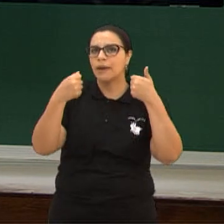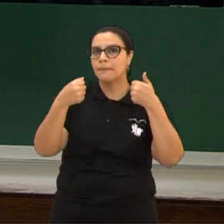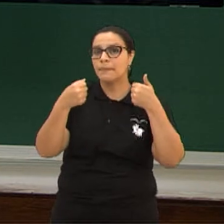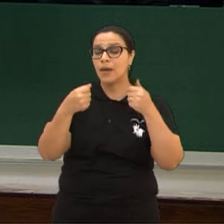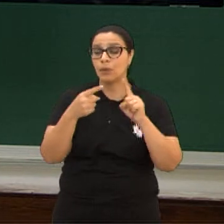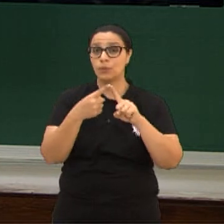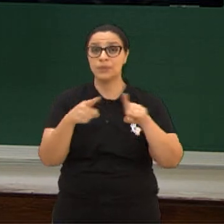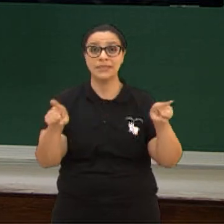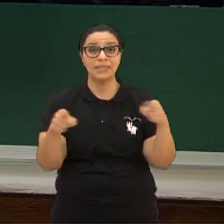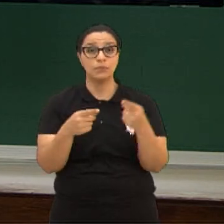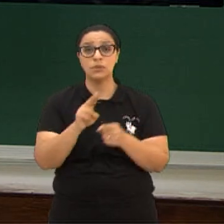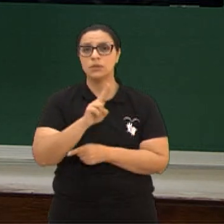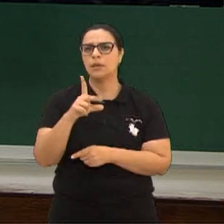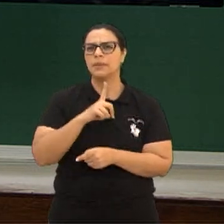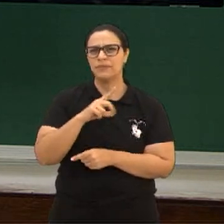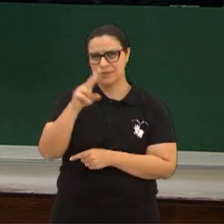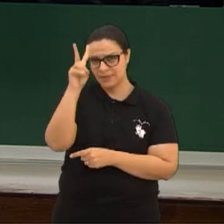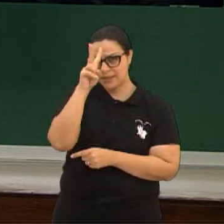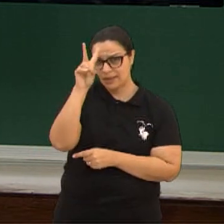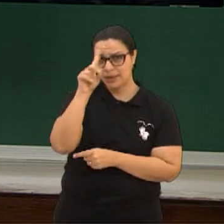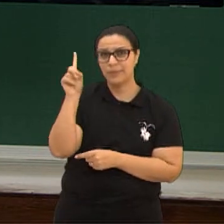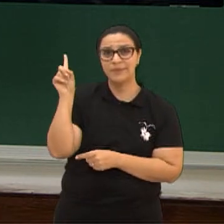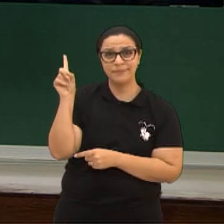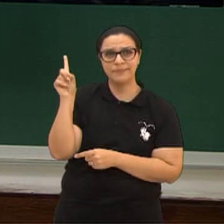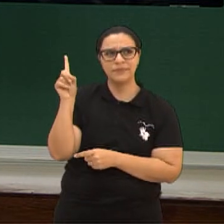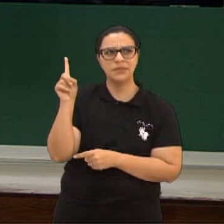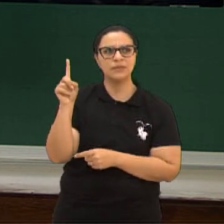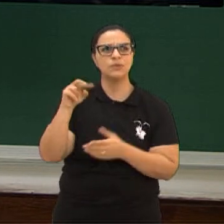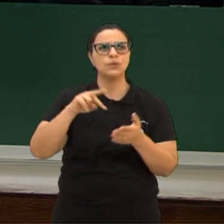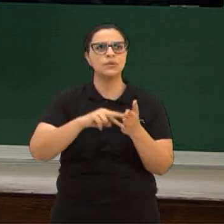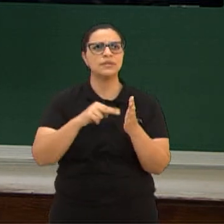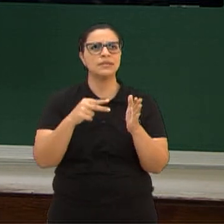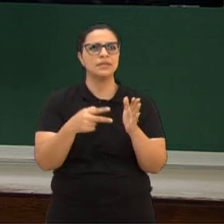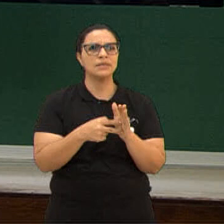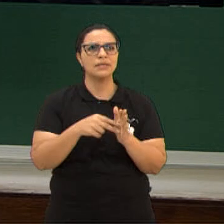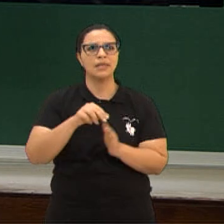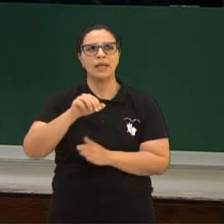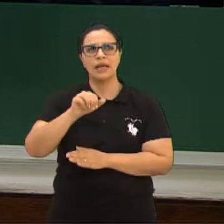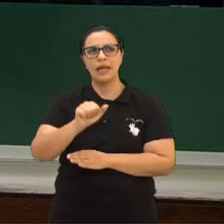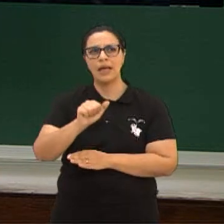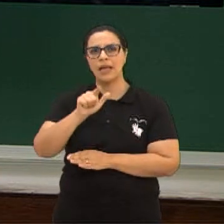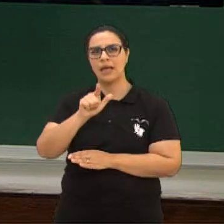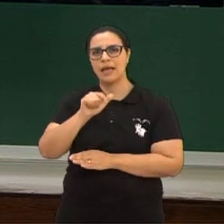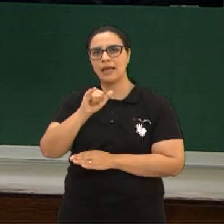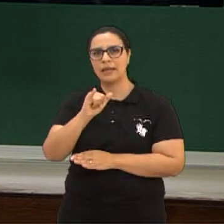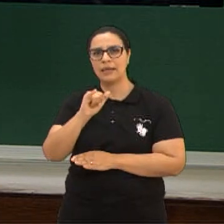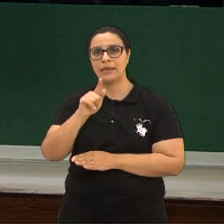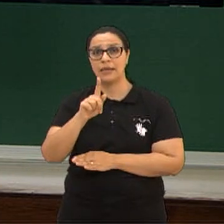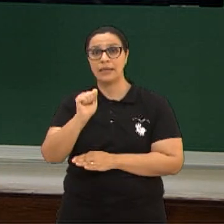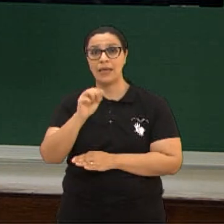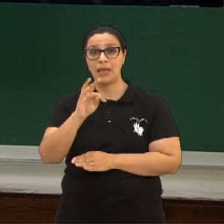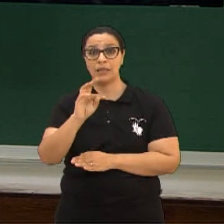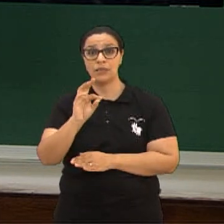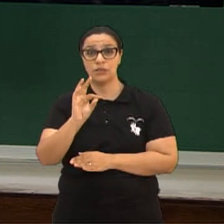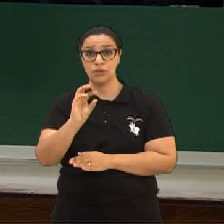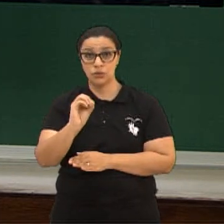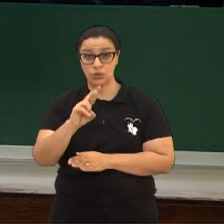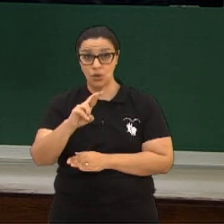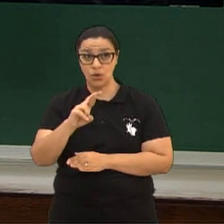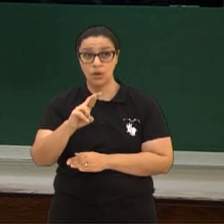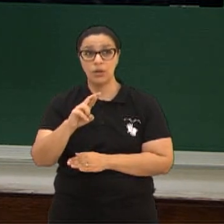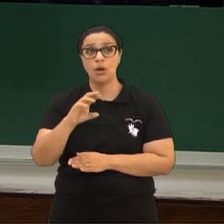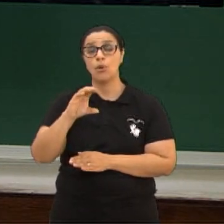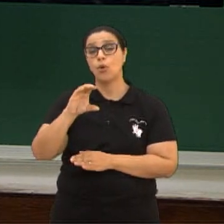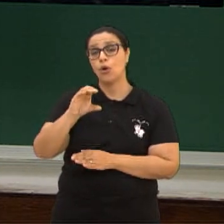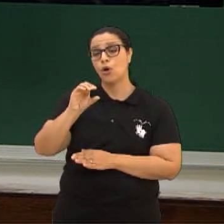foram citados na música. Você lembra? O que quer dizer alligator e o que quer dizer